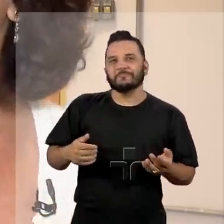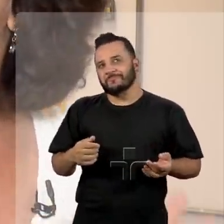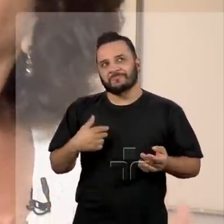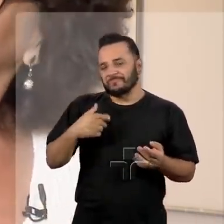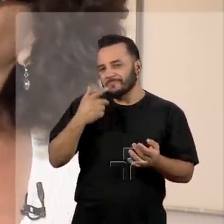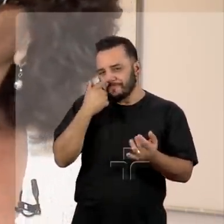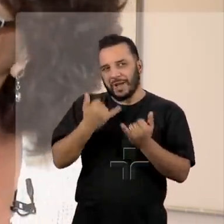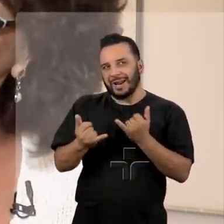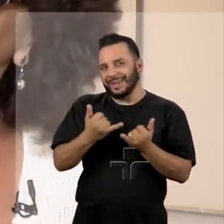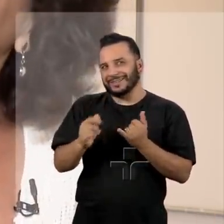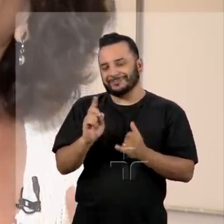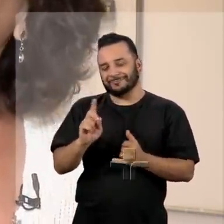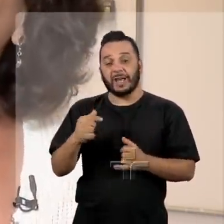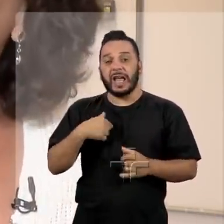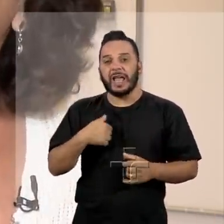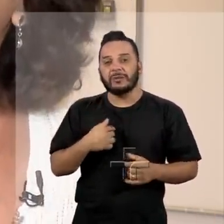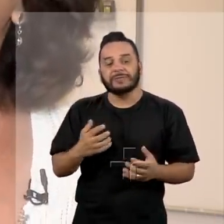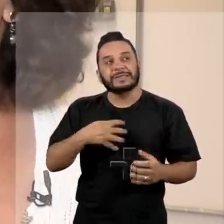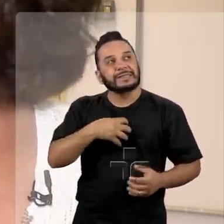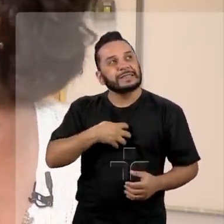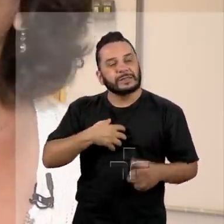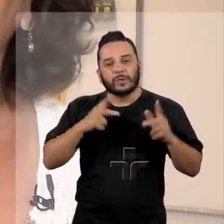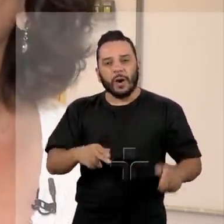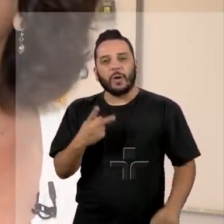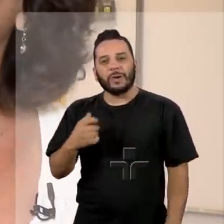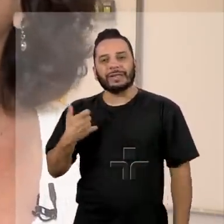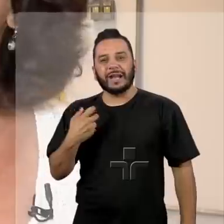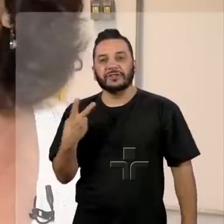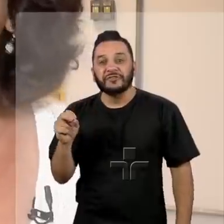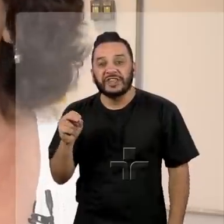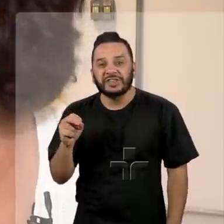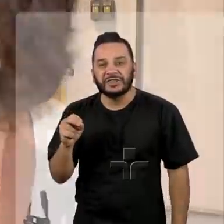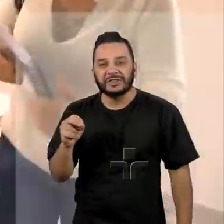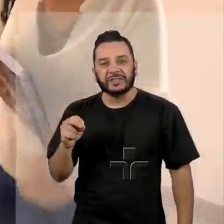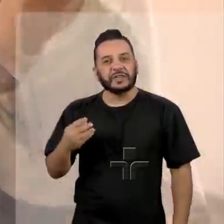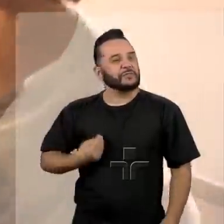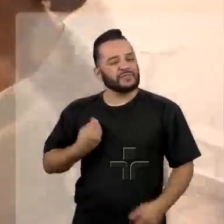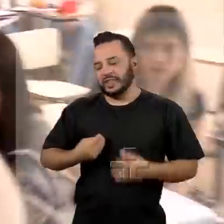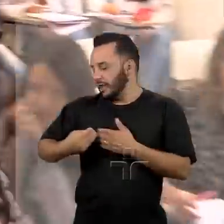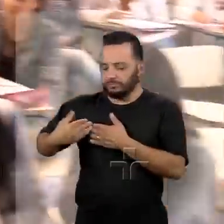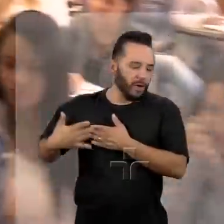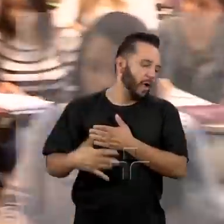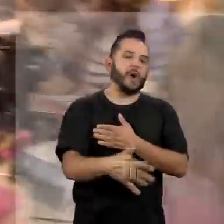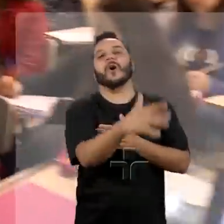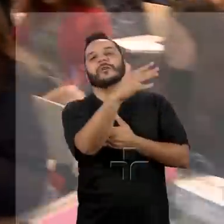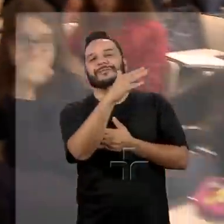tivesse 20 anos, né? E com a expectativa de uma vida toda aí.